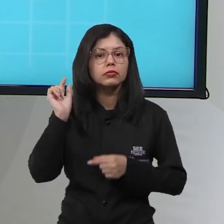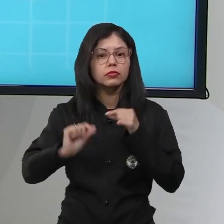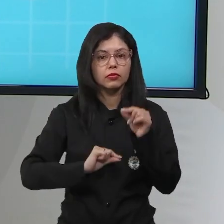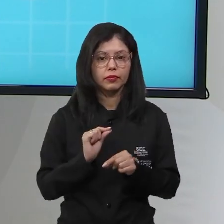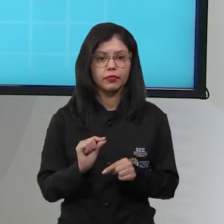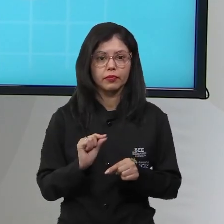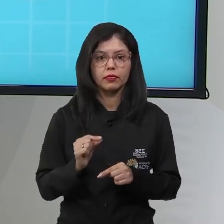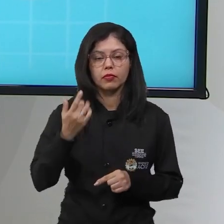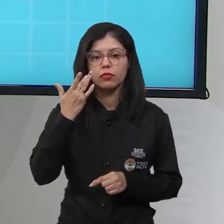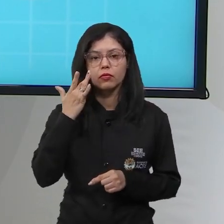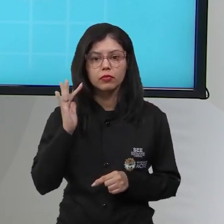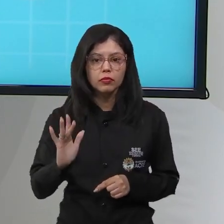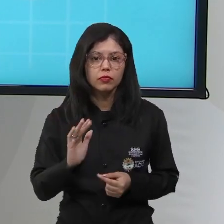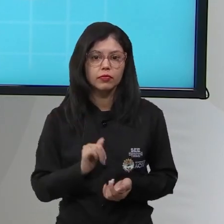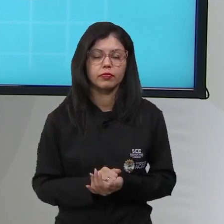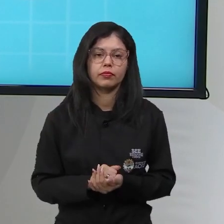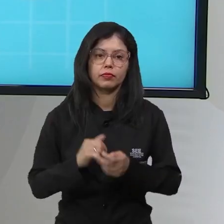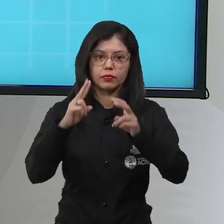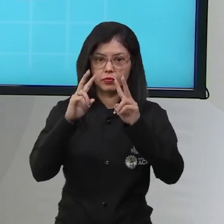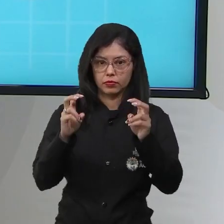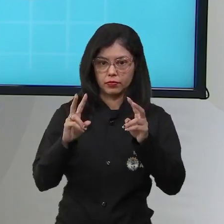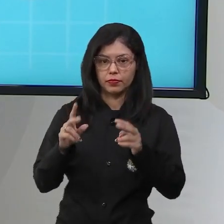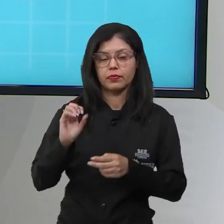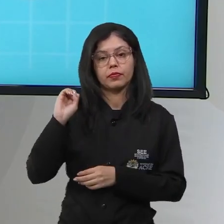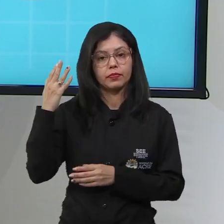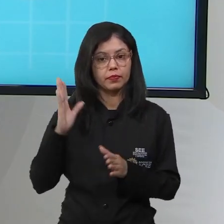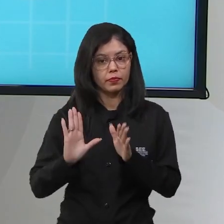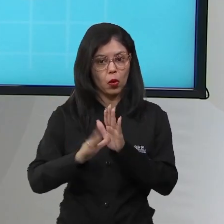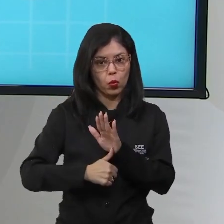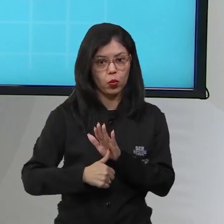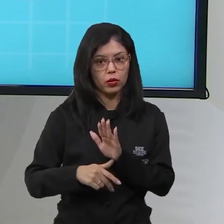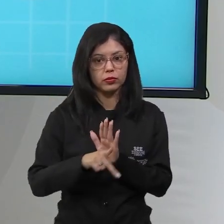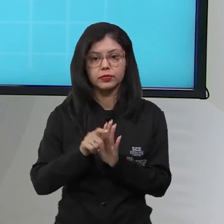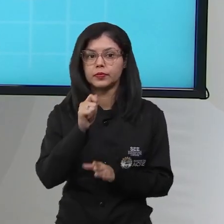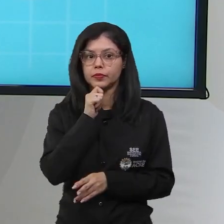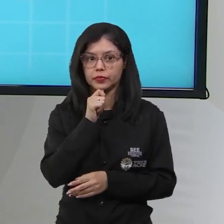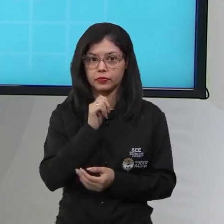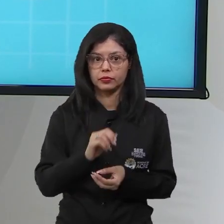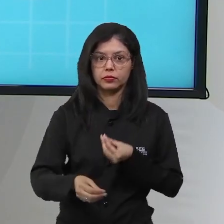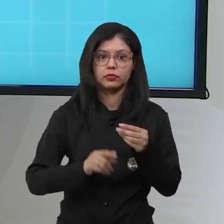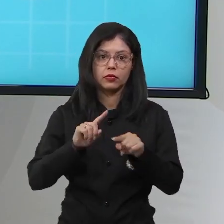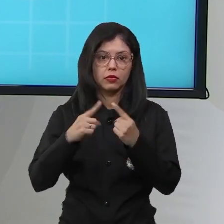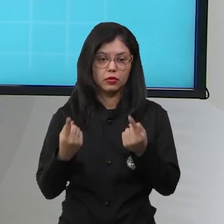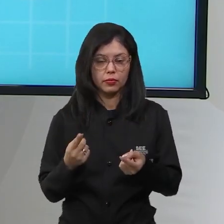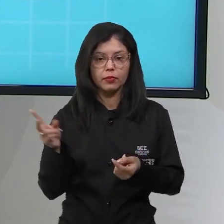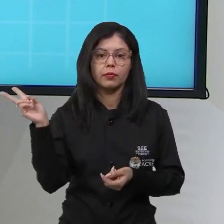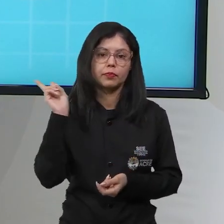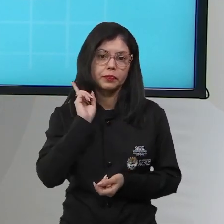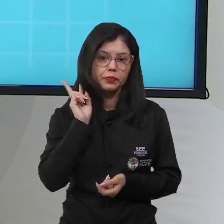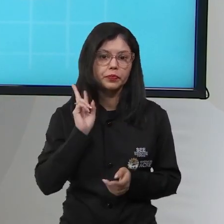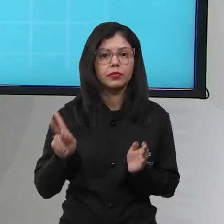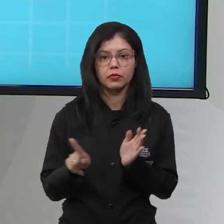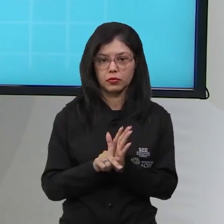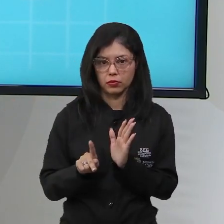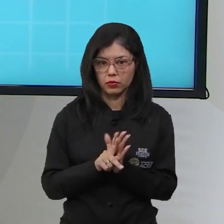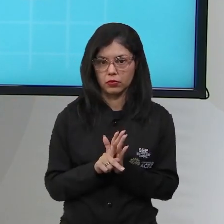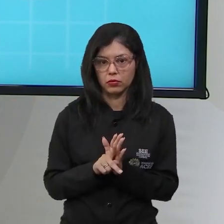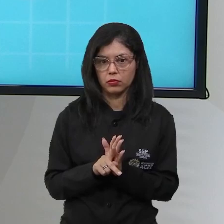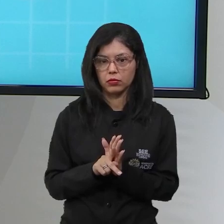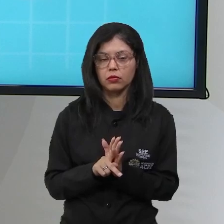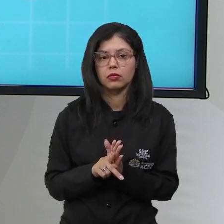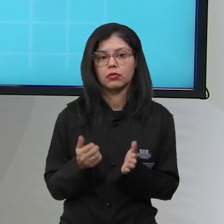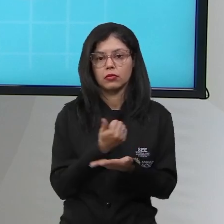de que eu não serei abordado, que eu não entrarei nas estatísticas como mais uma vítima de algum